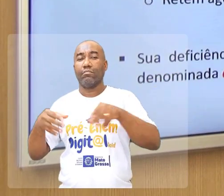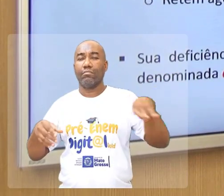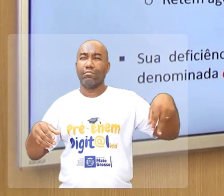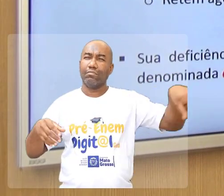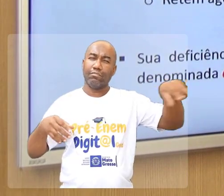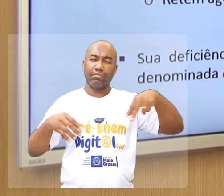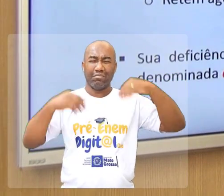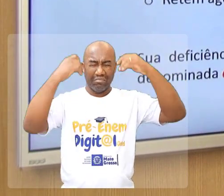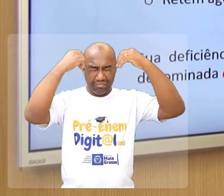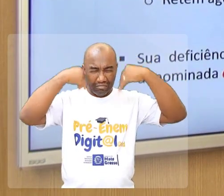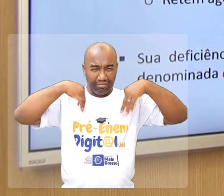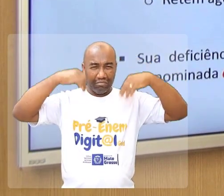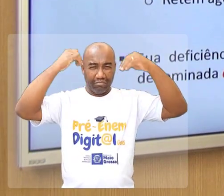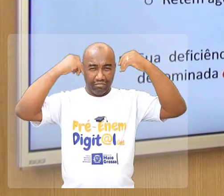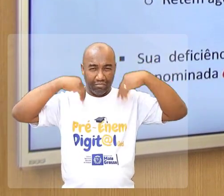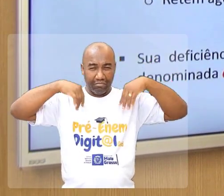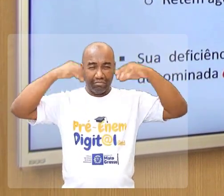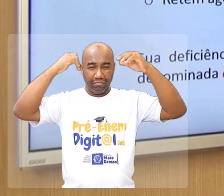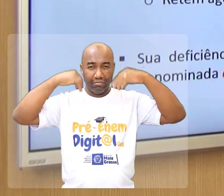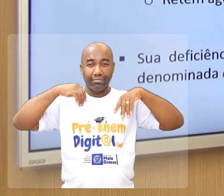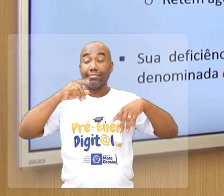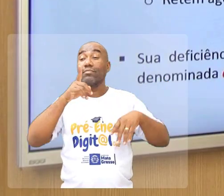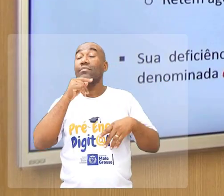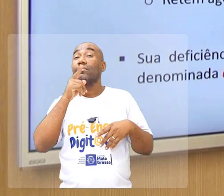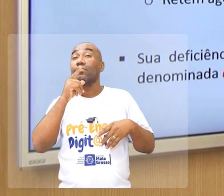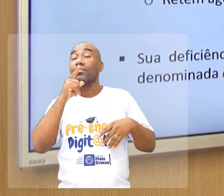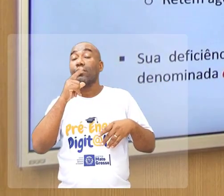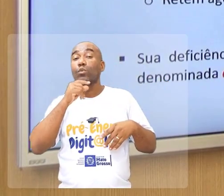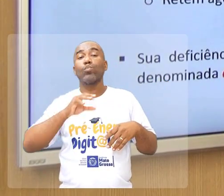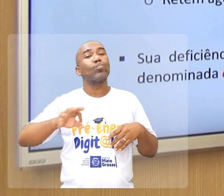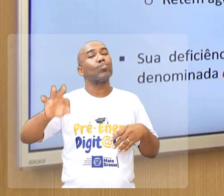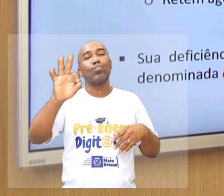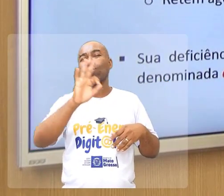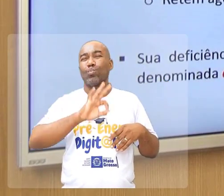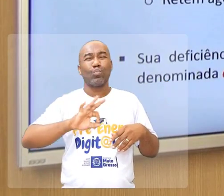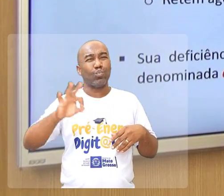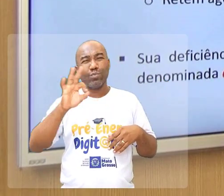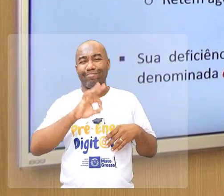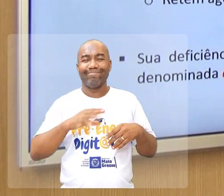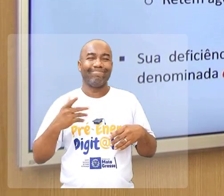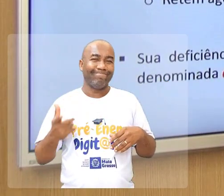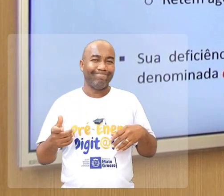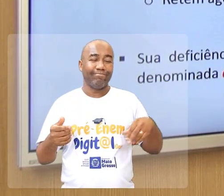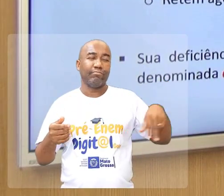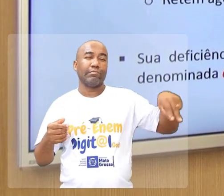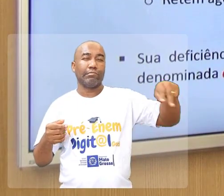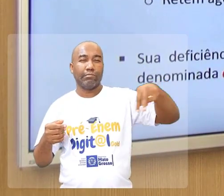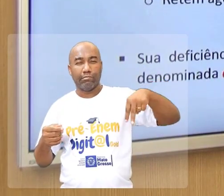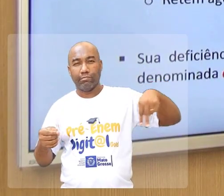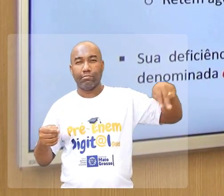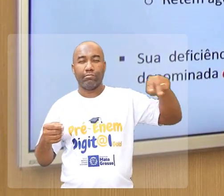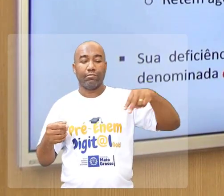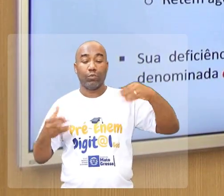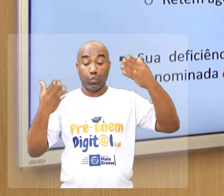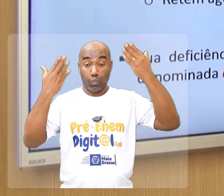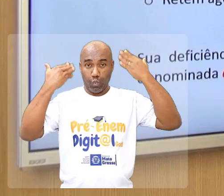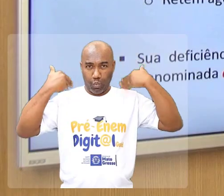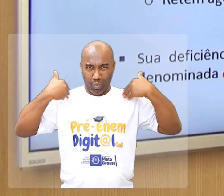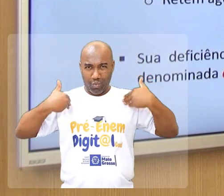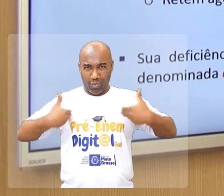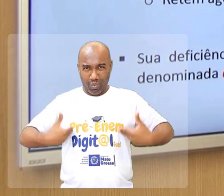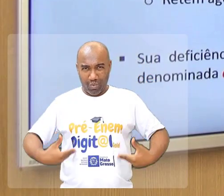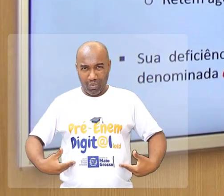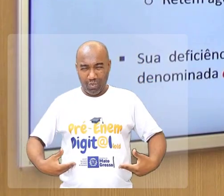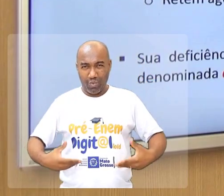transpirando e sem ter água para beber. Pergunto, o nosso corpo